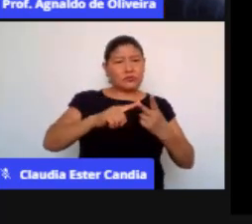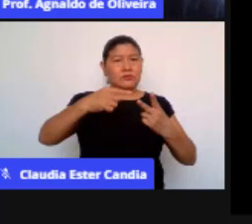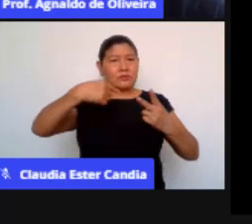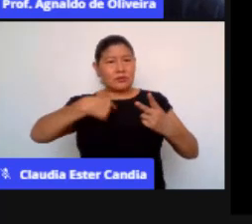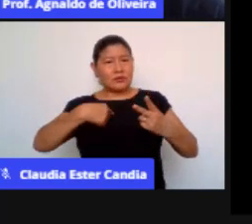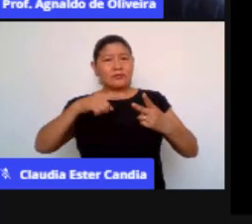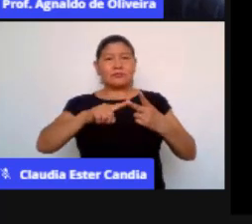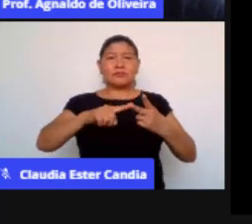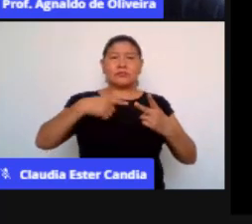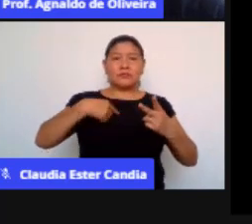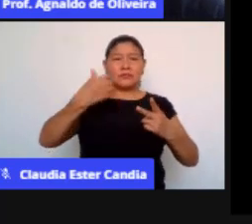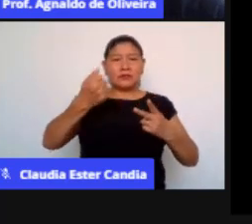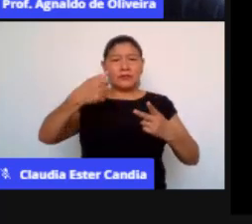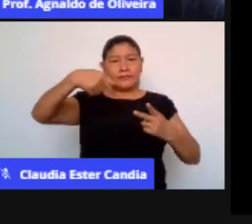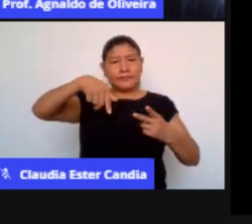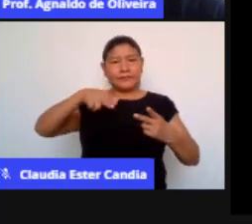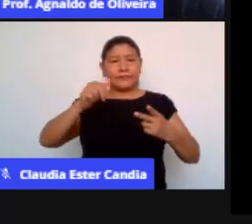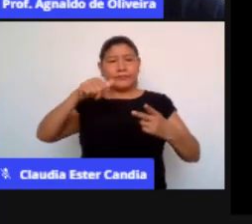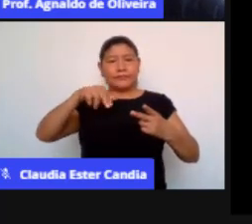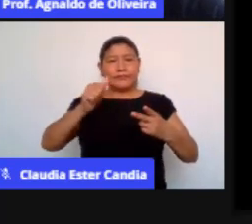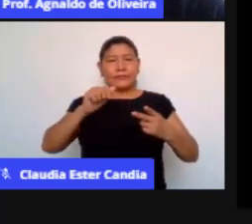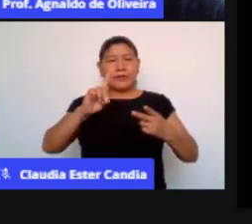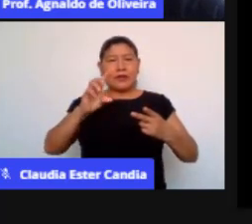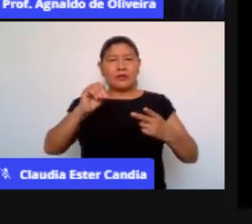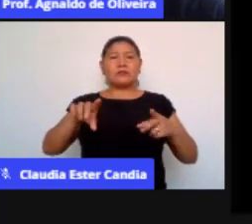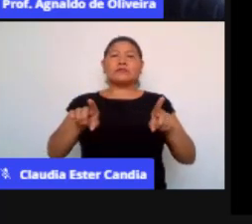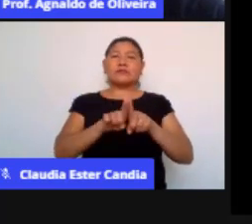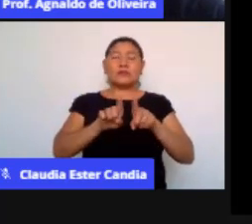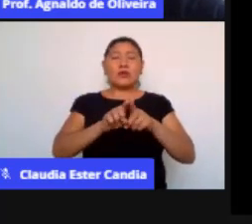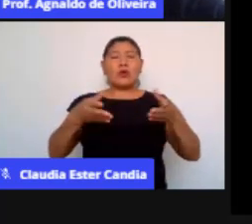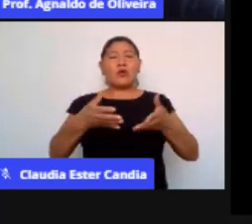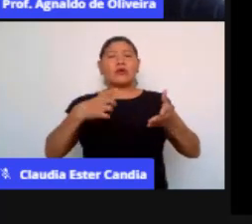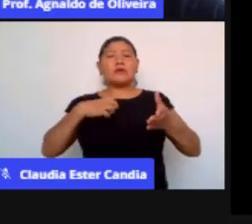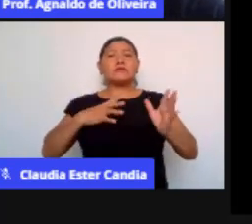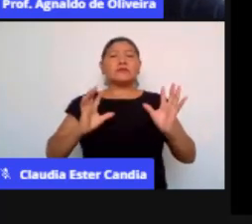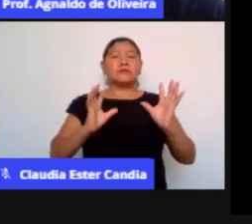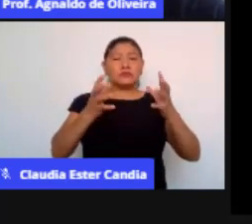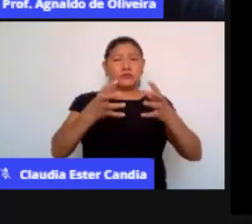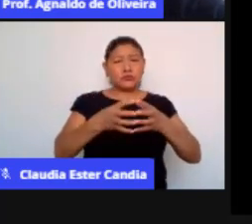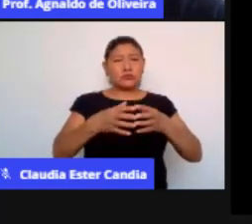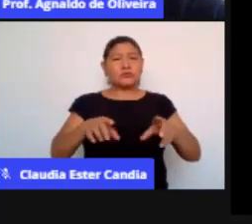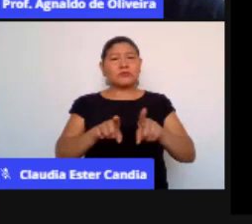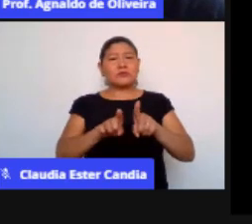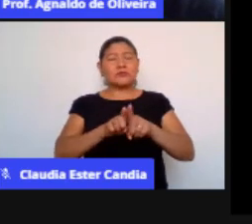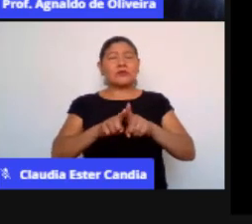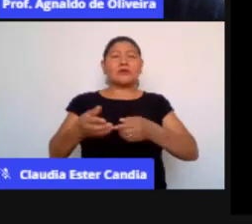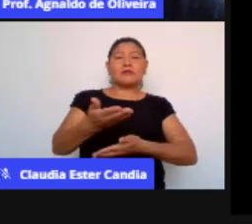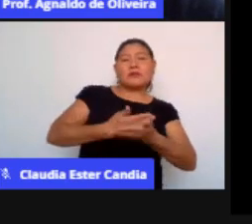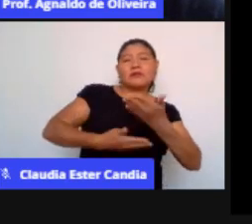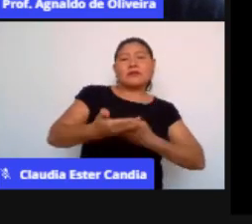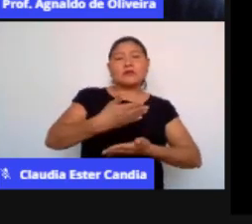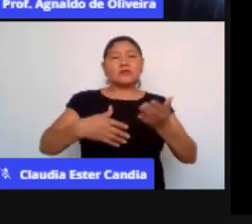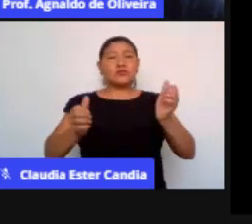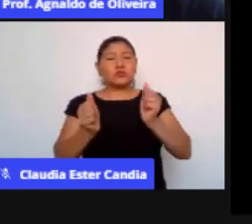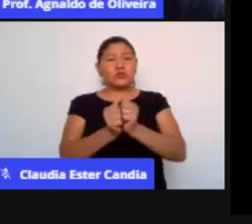assistindo esse vídeo, quem vai estar no chat será o Arildo, mas nós também vamos estar participando dos debates